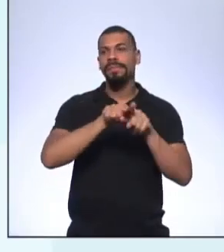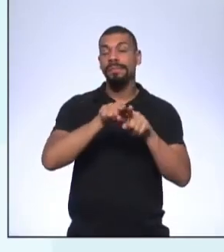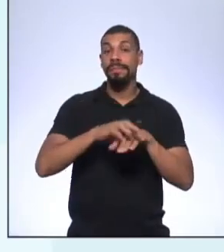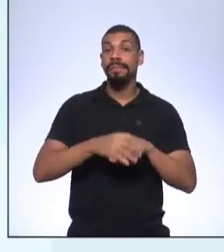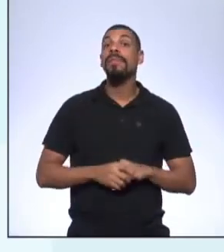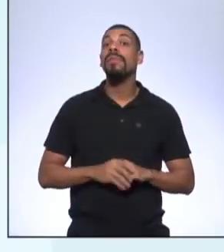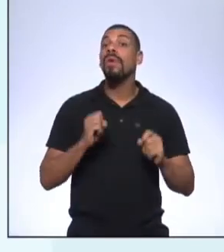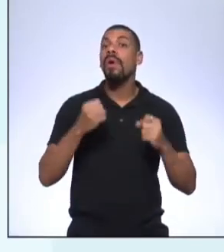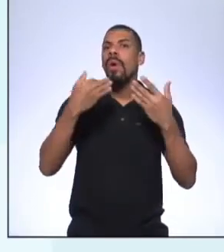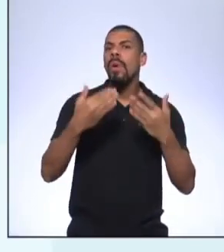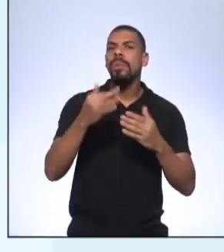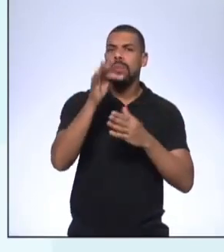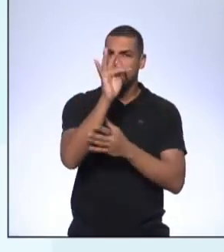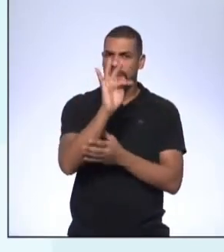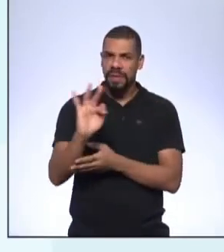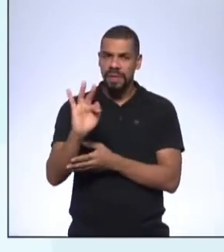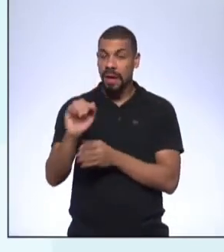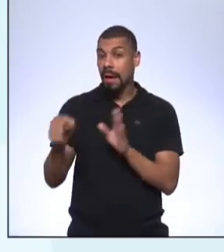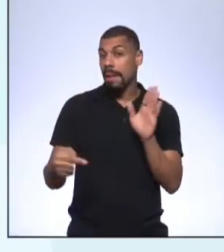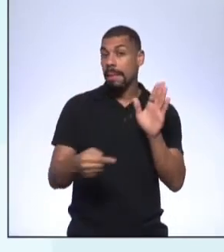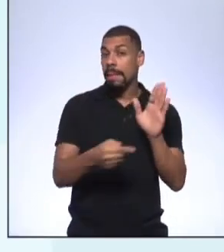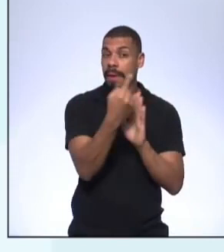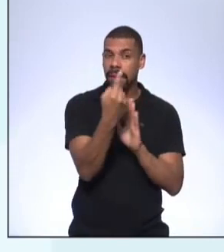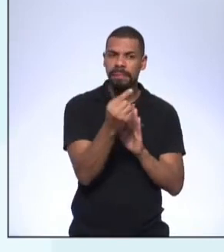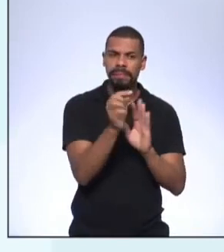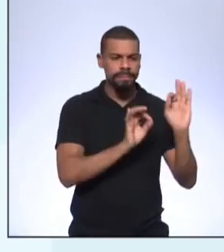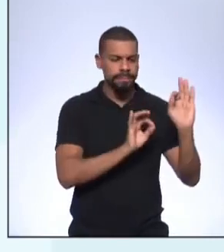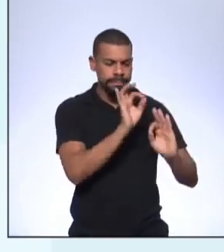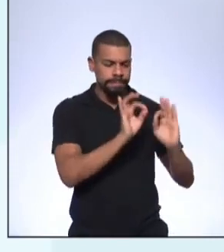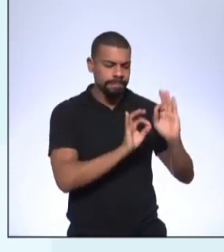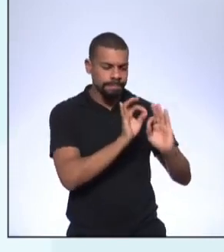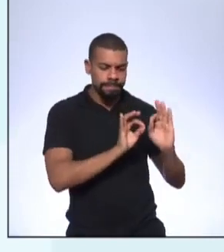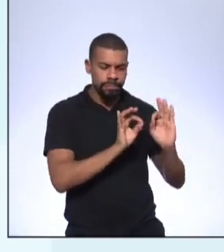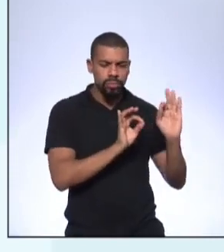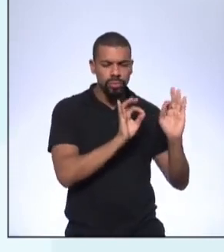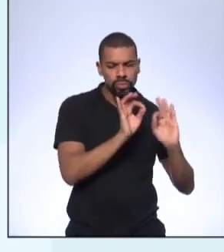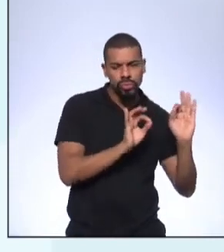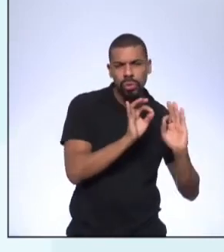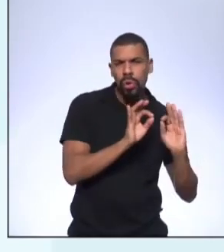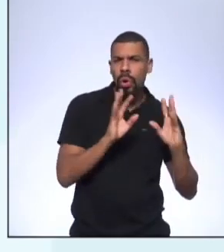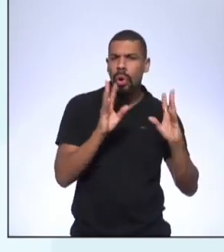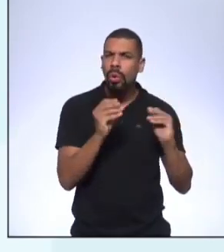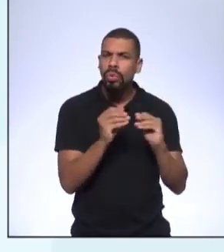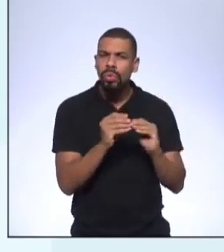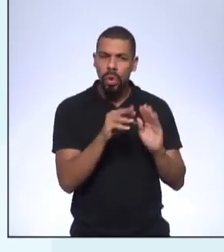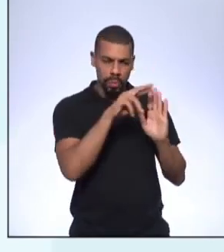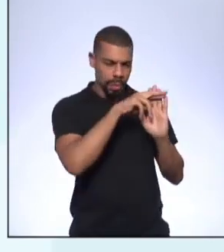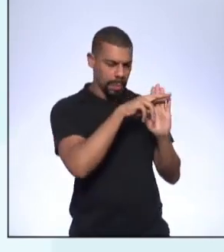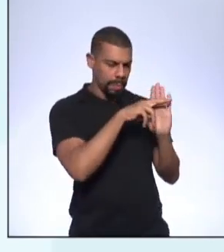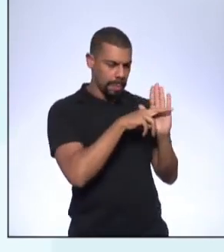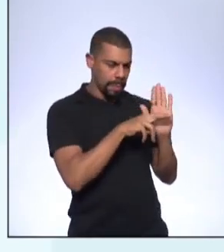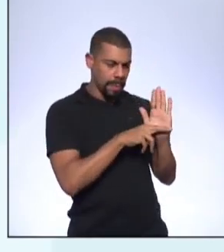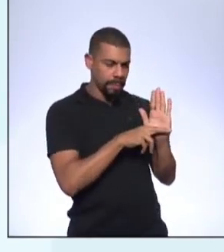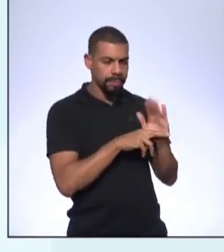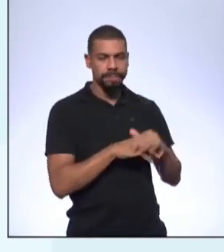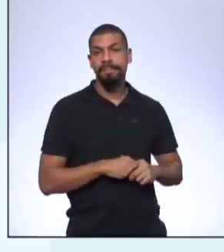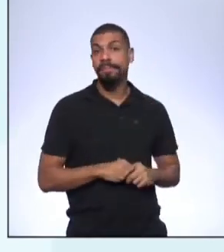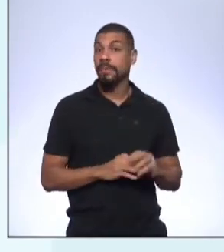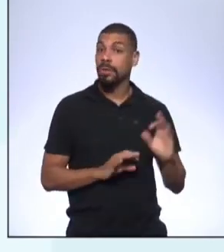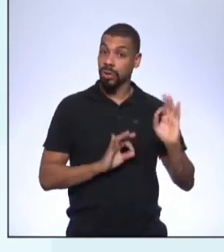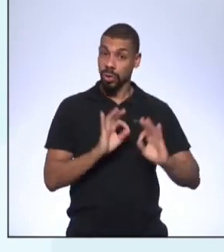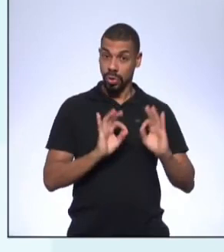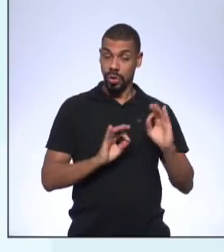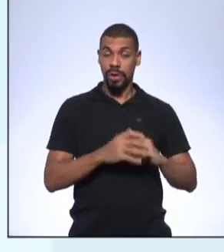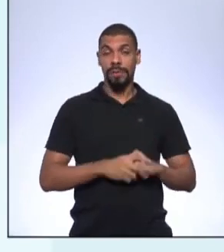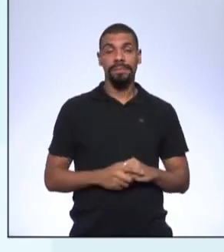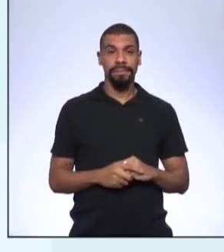da centralização francesa, primeiro, eles planejem e organizem. Então, o próprio roteiro já traz essa ideia de planejamento aí para